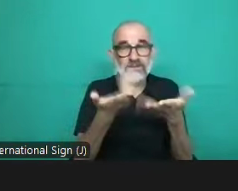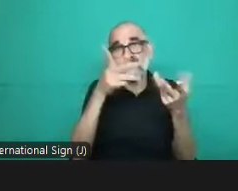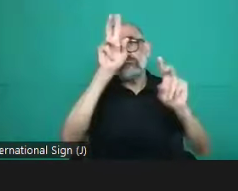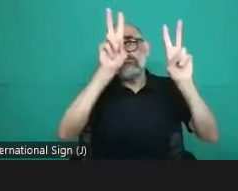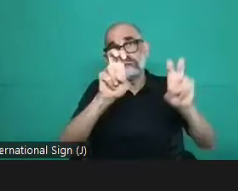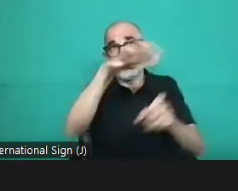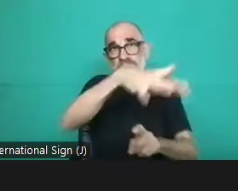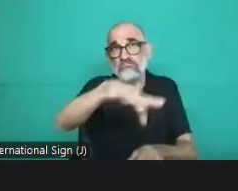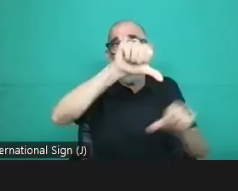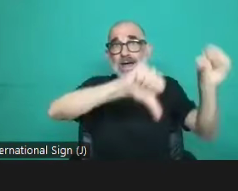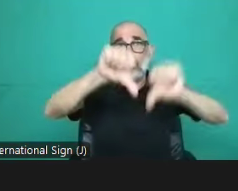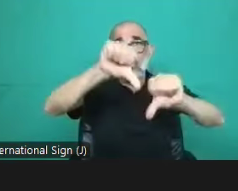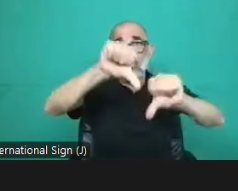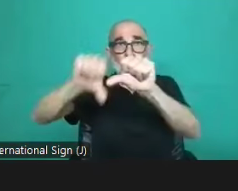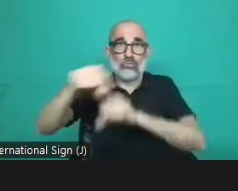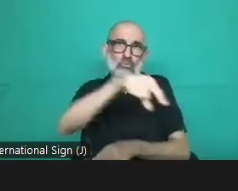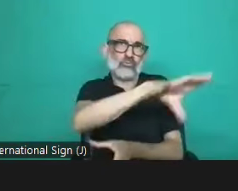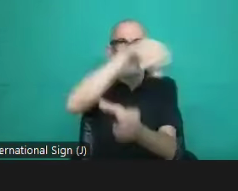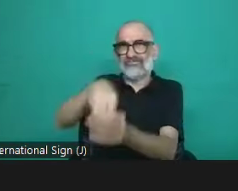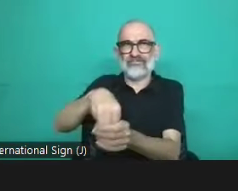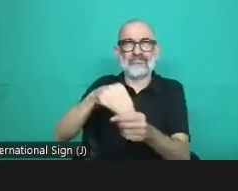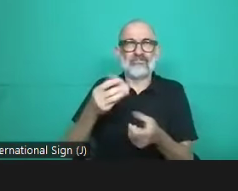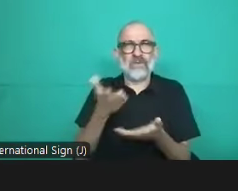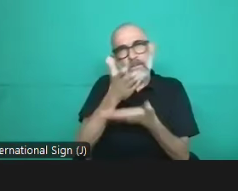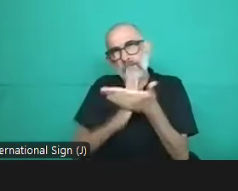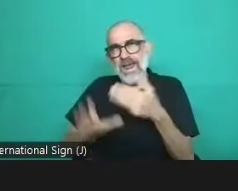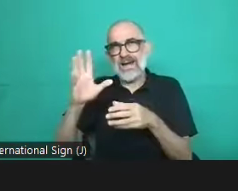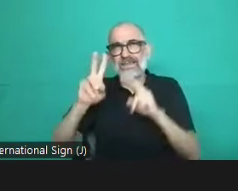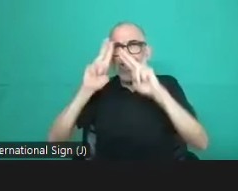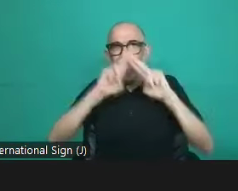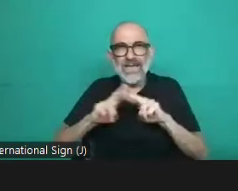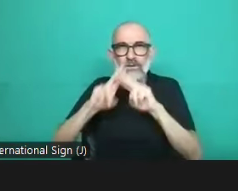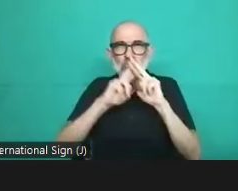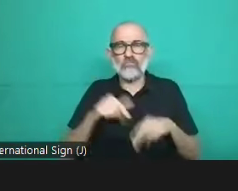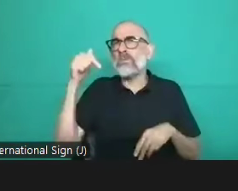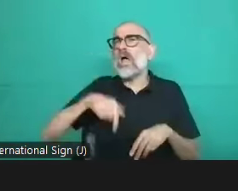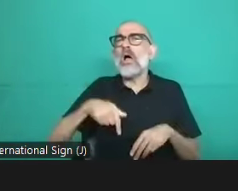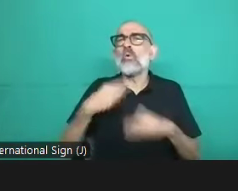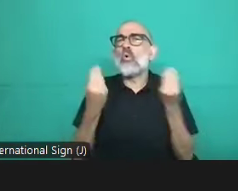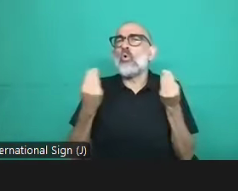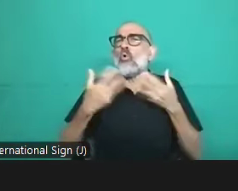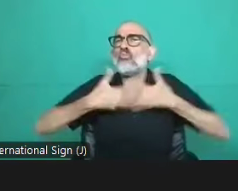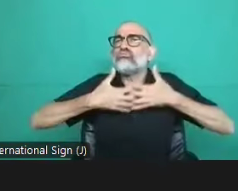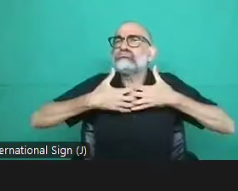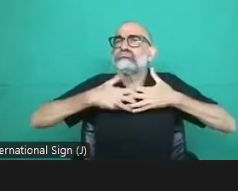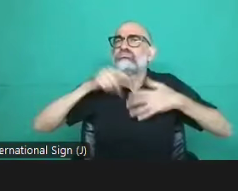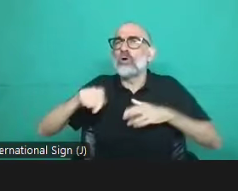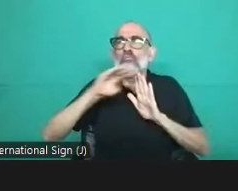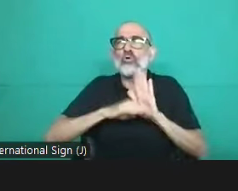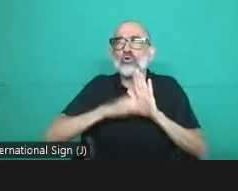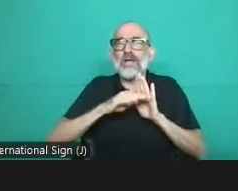rápido o acesso de pacientes a consultas ambulatoriais e exames especializados, né? Hoje, nós temos várias